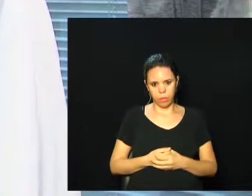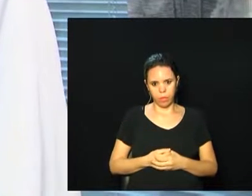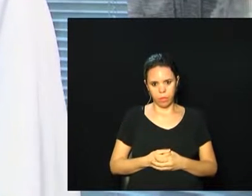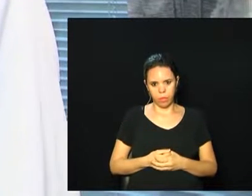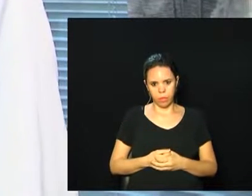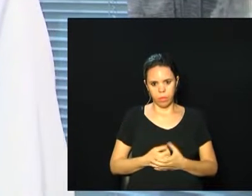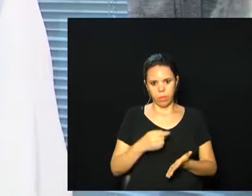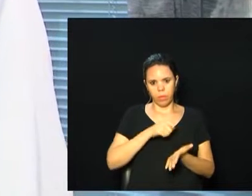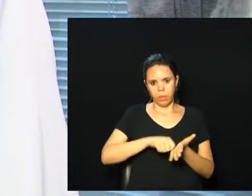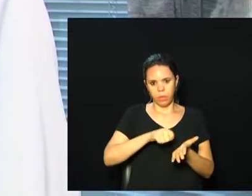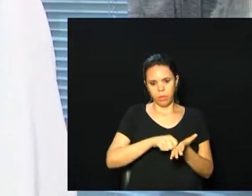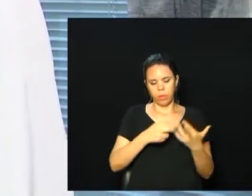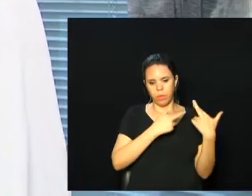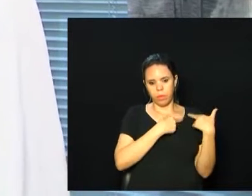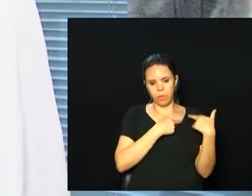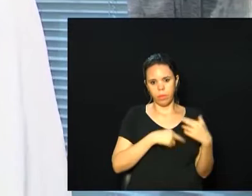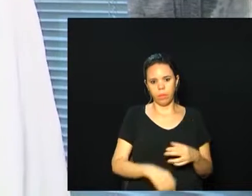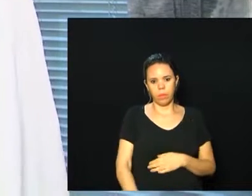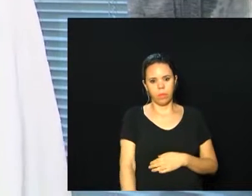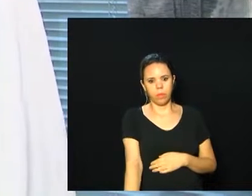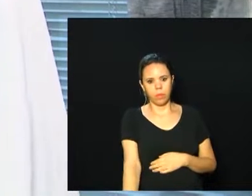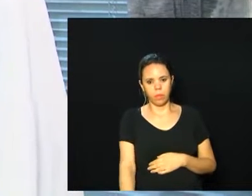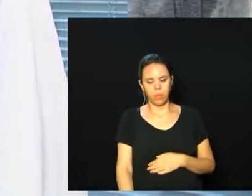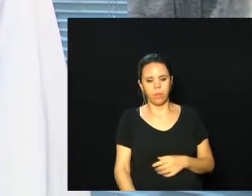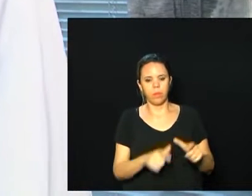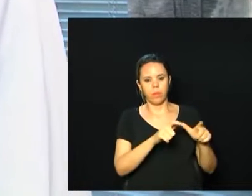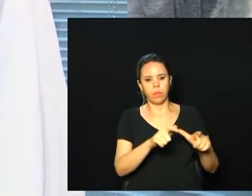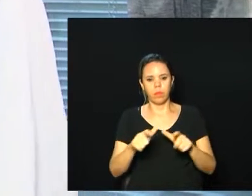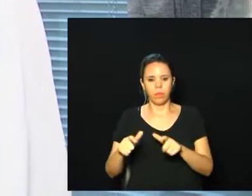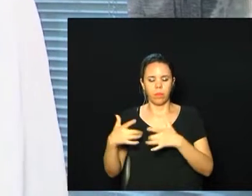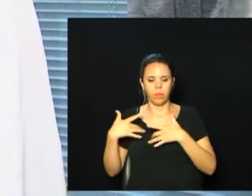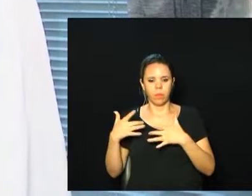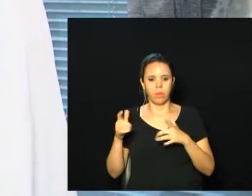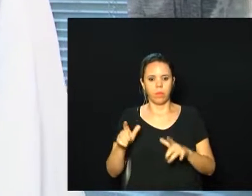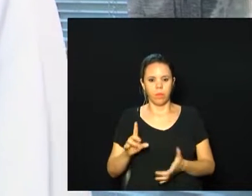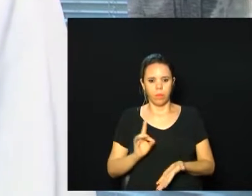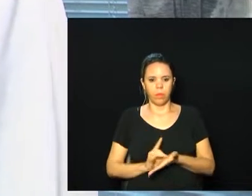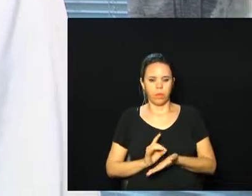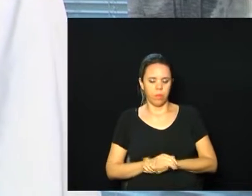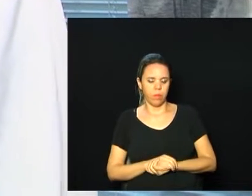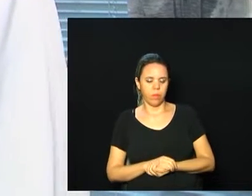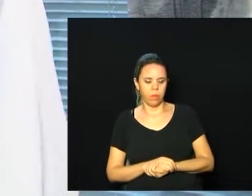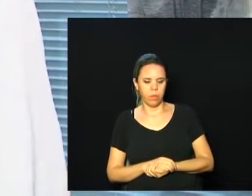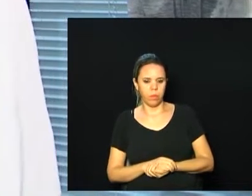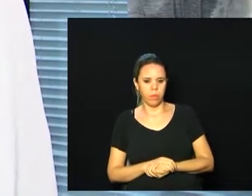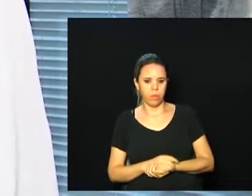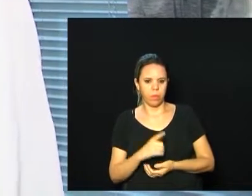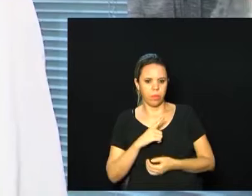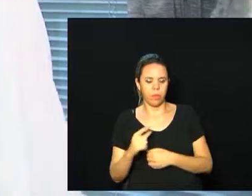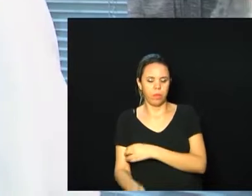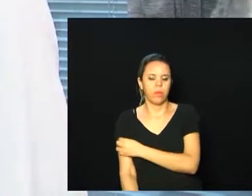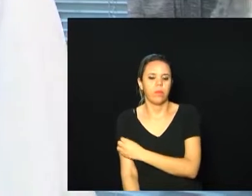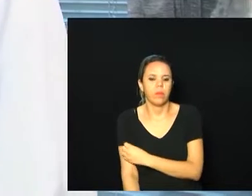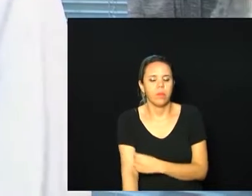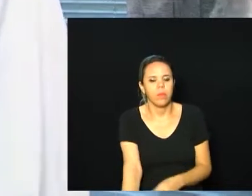a autorização de um responsável legal. Bom, quais os locais de doações? São locais fixos, né? Isso. A gente tem o